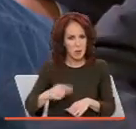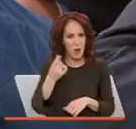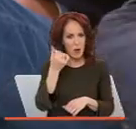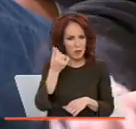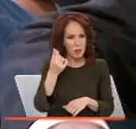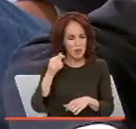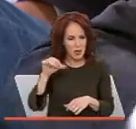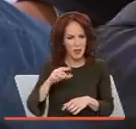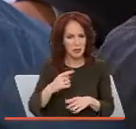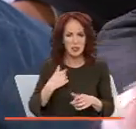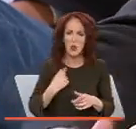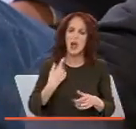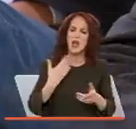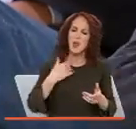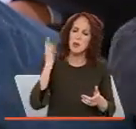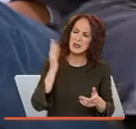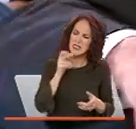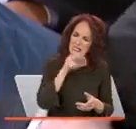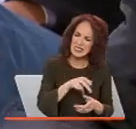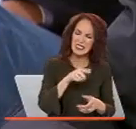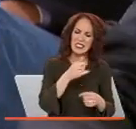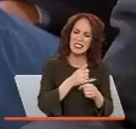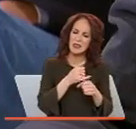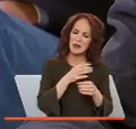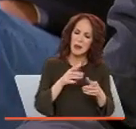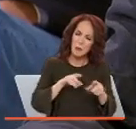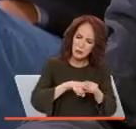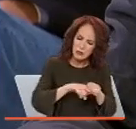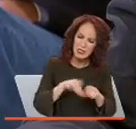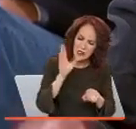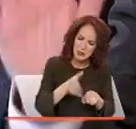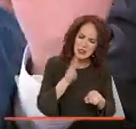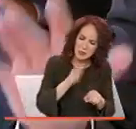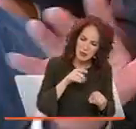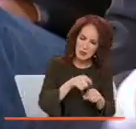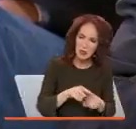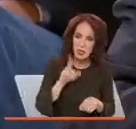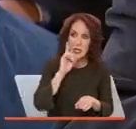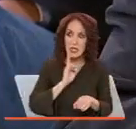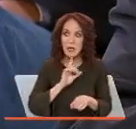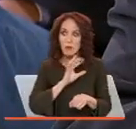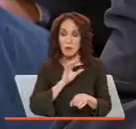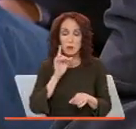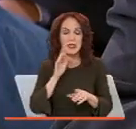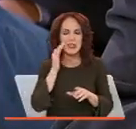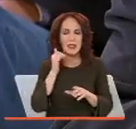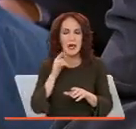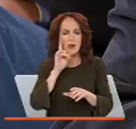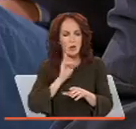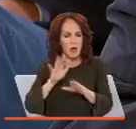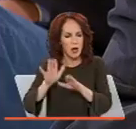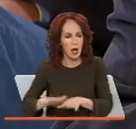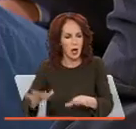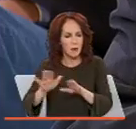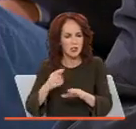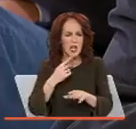eu tenho que ir, porque isto tem que ser consertado, isto tem que se arrumar e tal, e tem que se fazer e tal. E para ver se ela acalmava, eu disse, isto é só